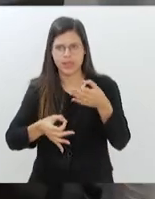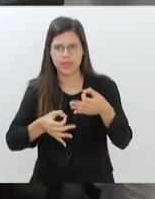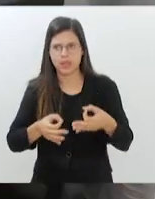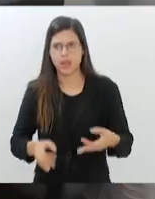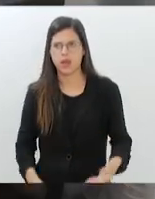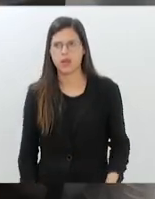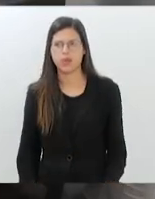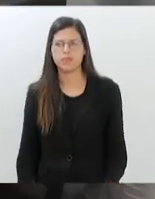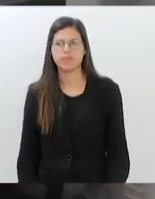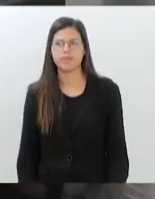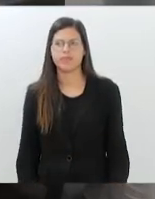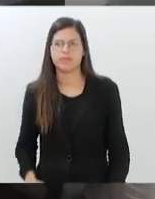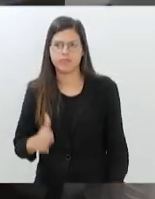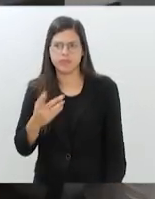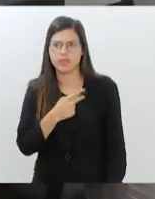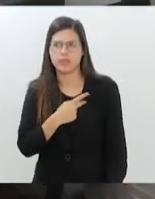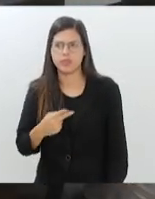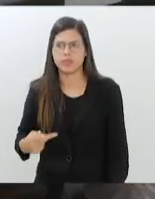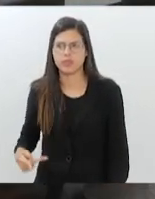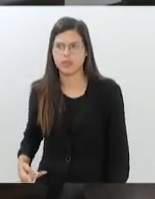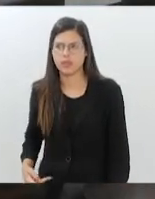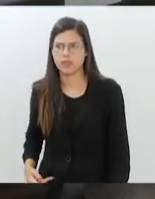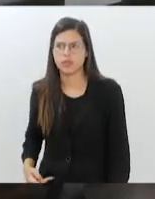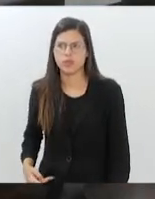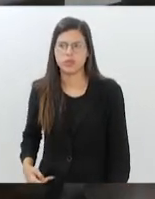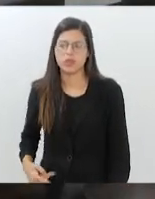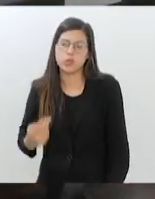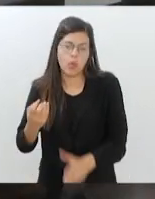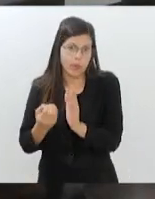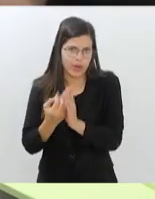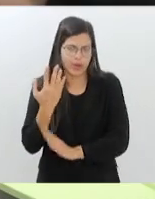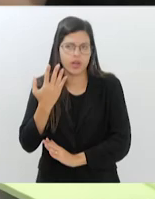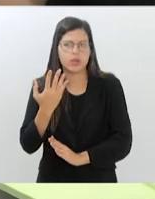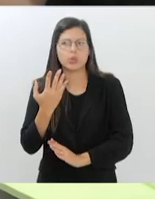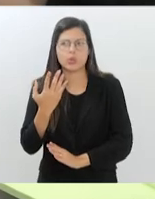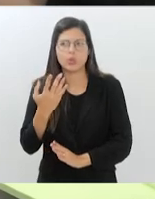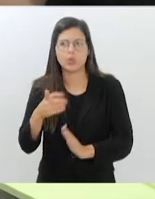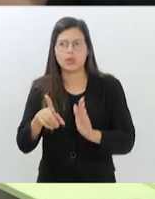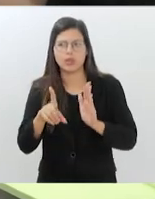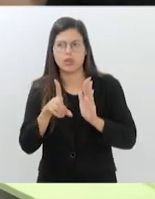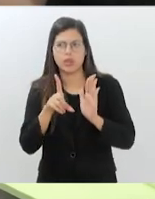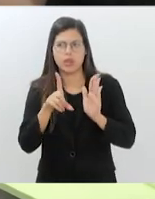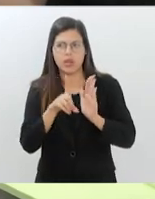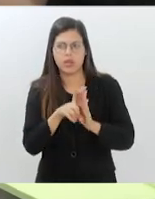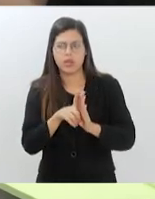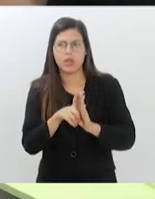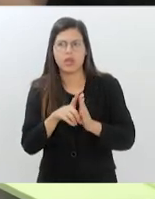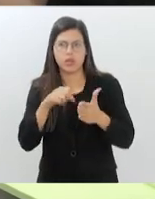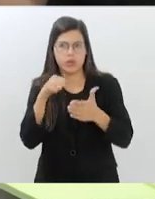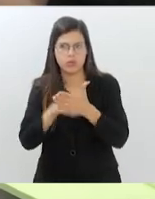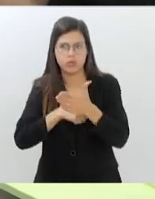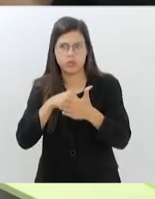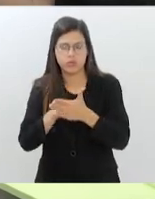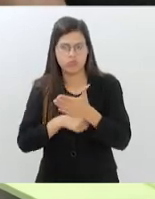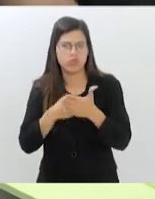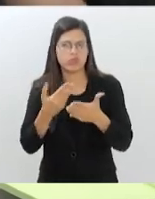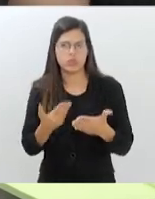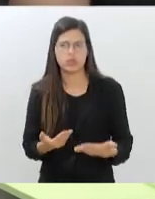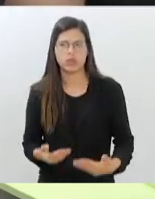vossa excelência não como presidente mas como autor como autor da Lei militante da causa